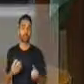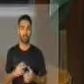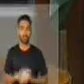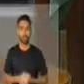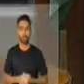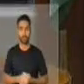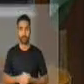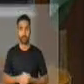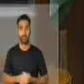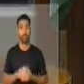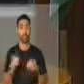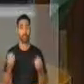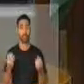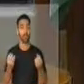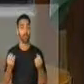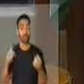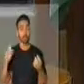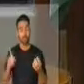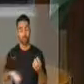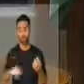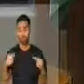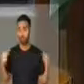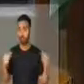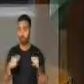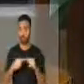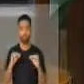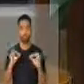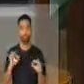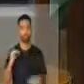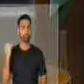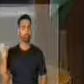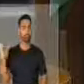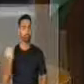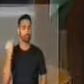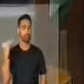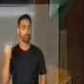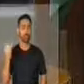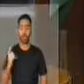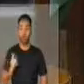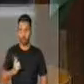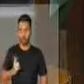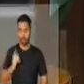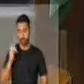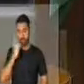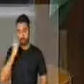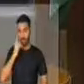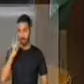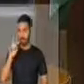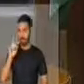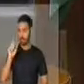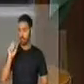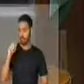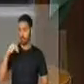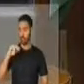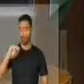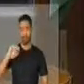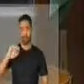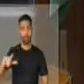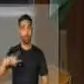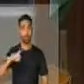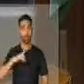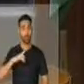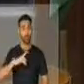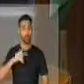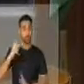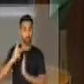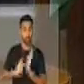A informação é um componente decisivo. Nós tivemos aqui o deputado Daniel Almeida, que tem um projeto